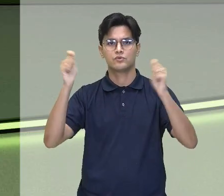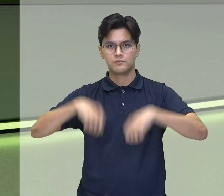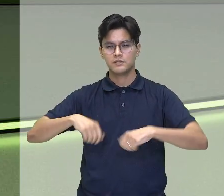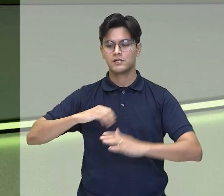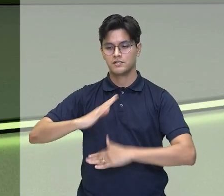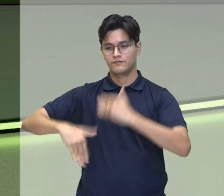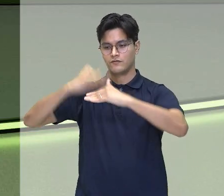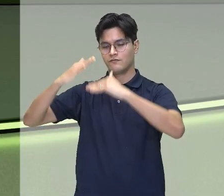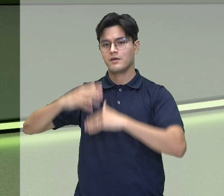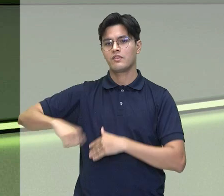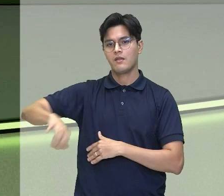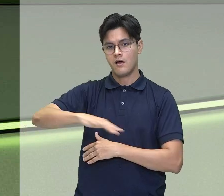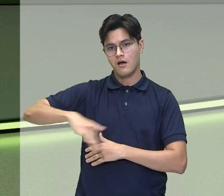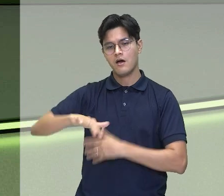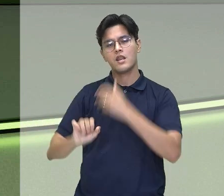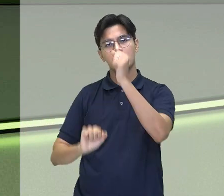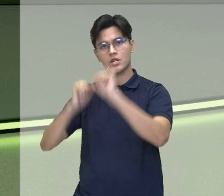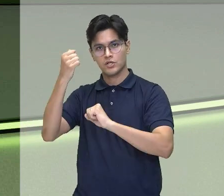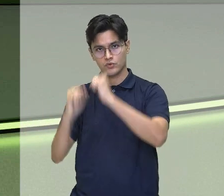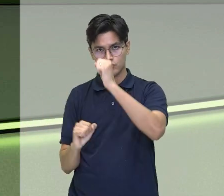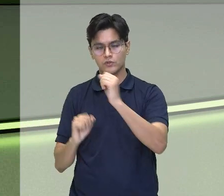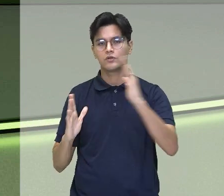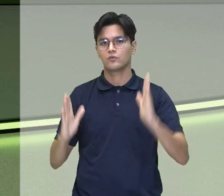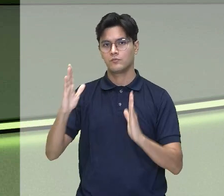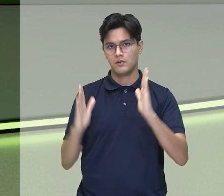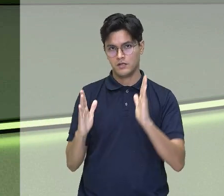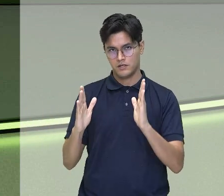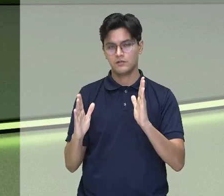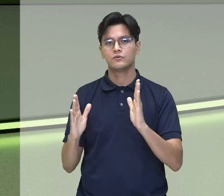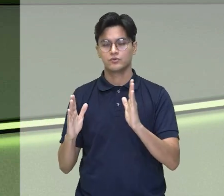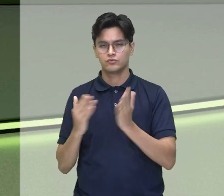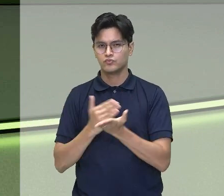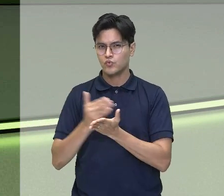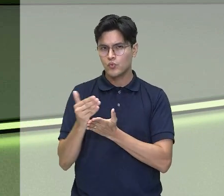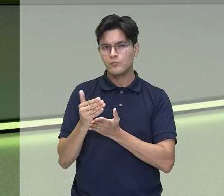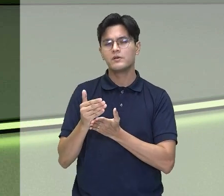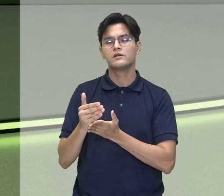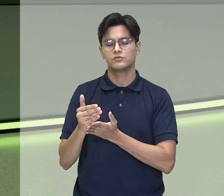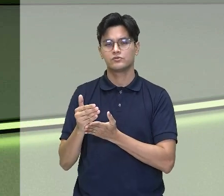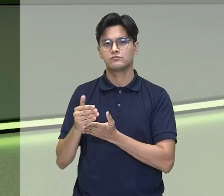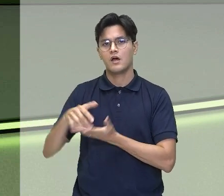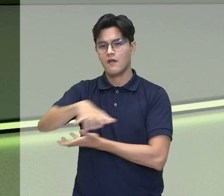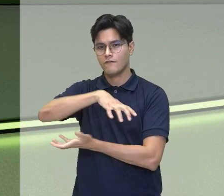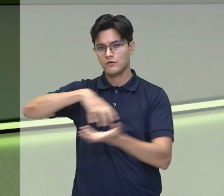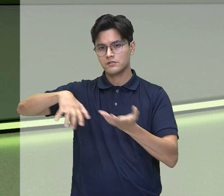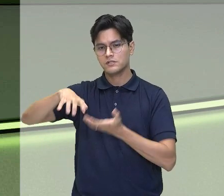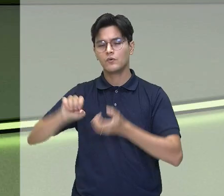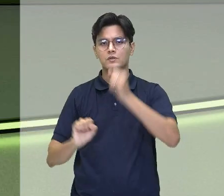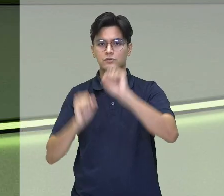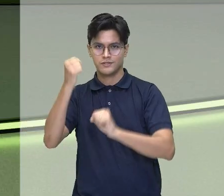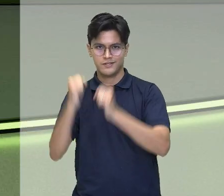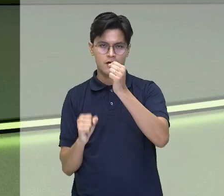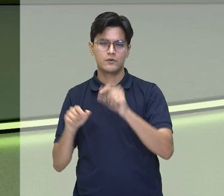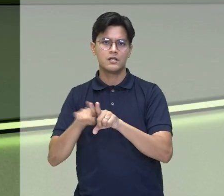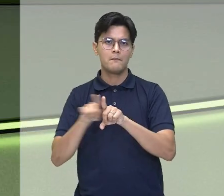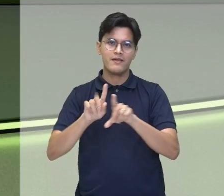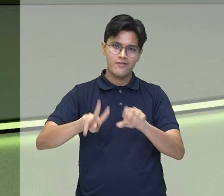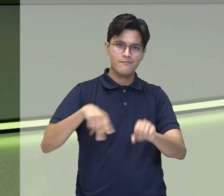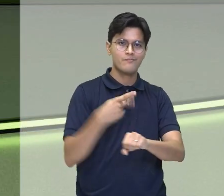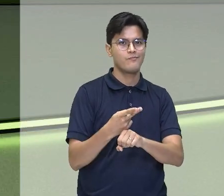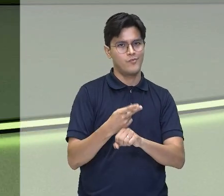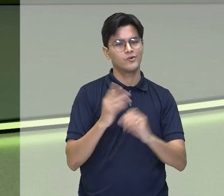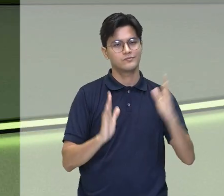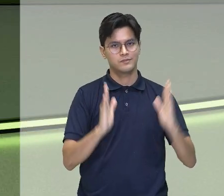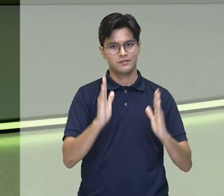período inicialmente da Revolução Industrial e outros momentos após a primeira Revolução Industrial. E vamos observar